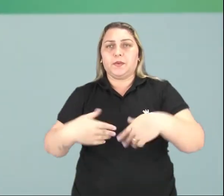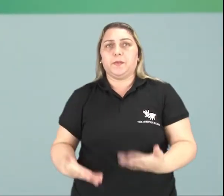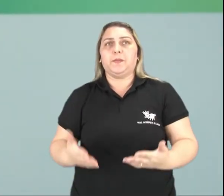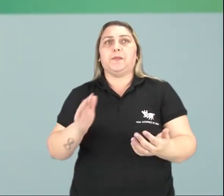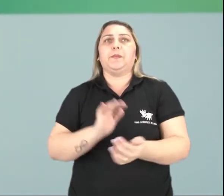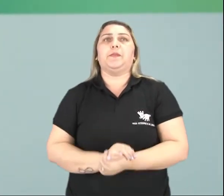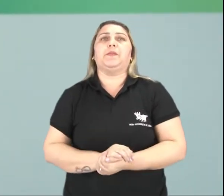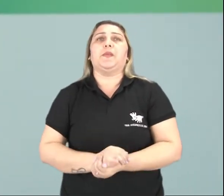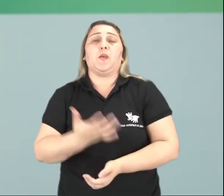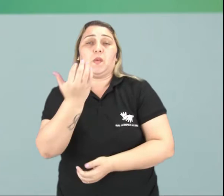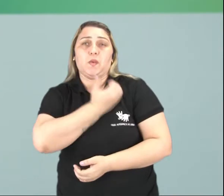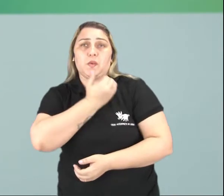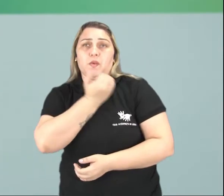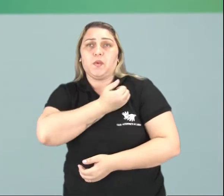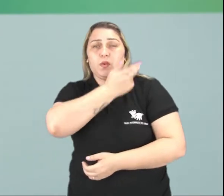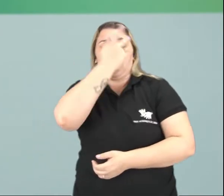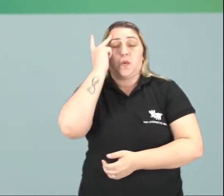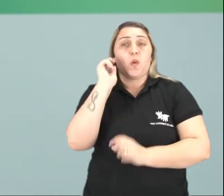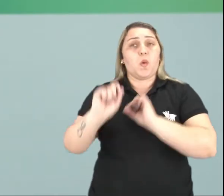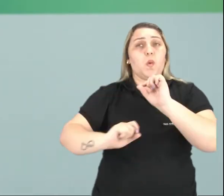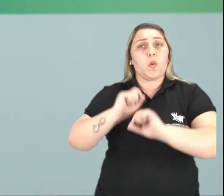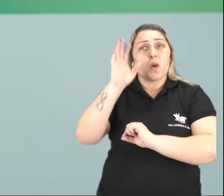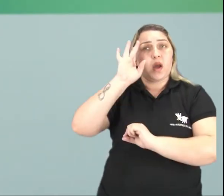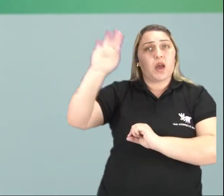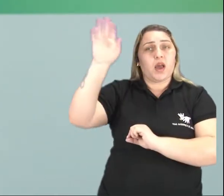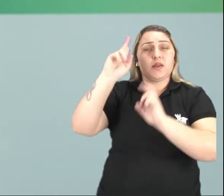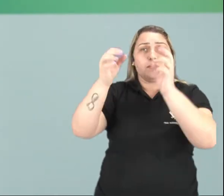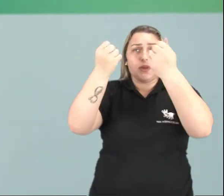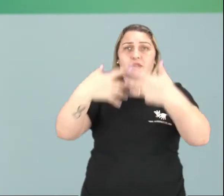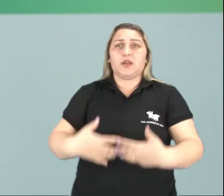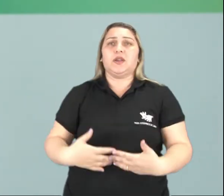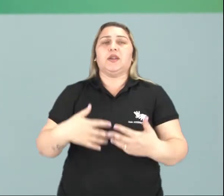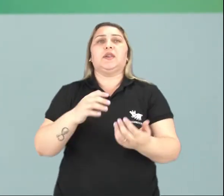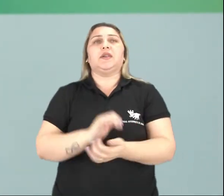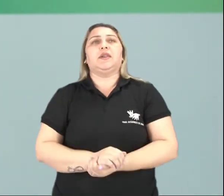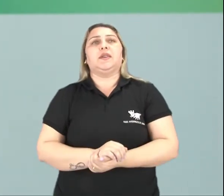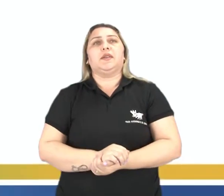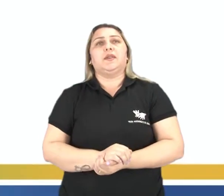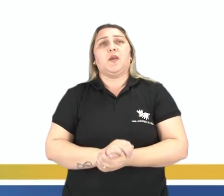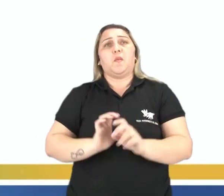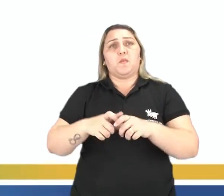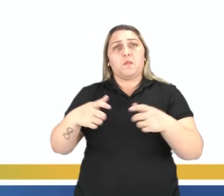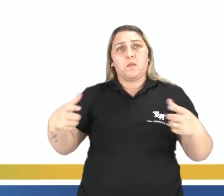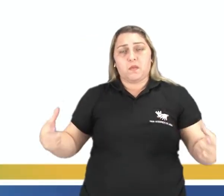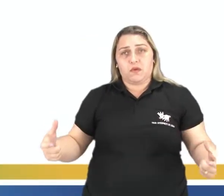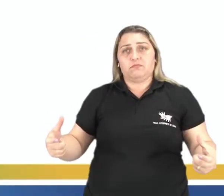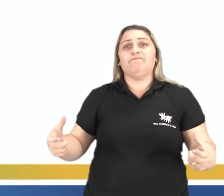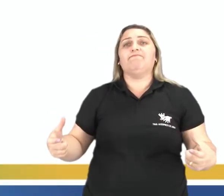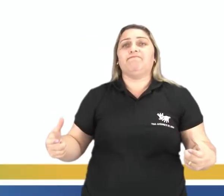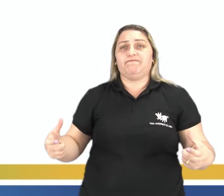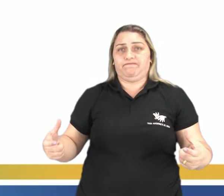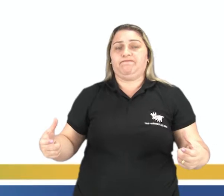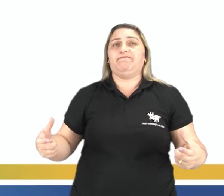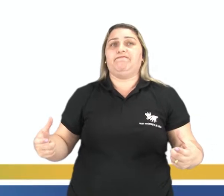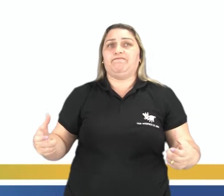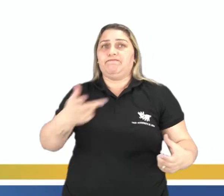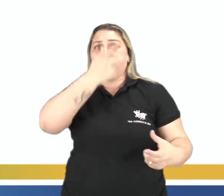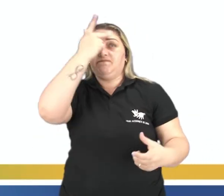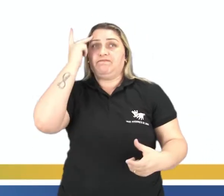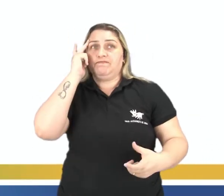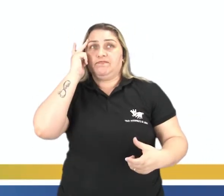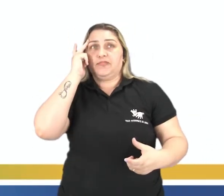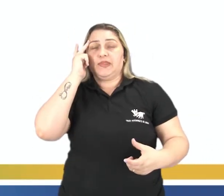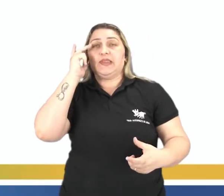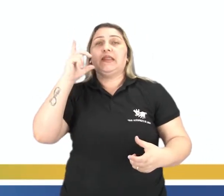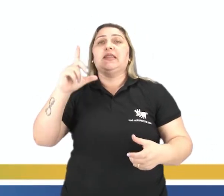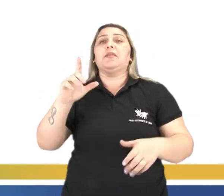populacional. O que essa teoria dizia, essa teoria malthusiana? Ela falava o seguinte, que o número de pessoas